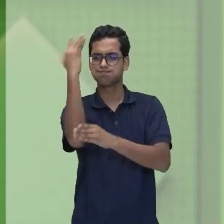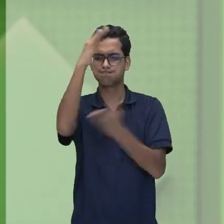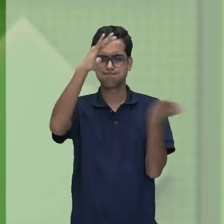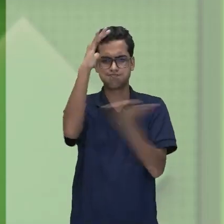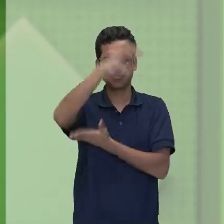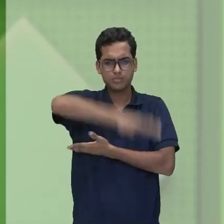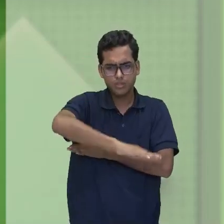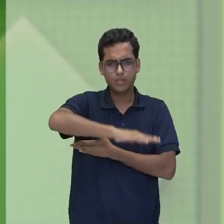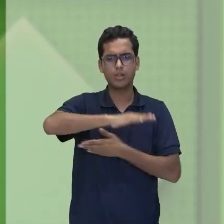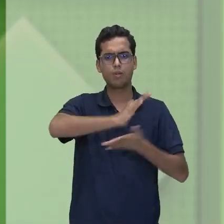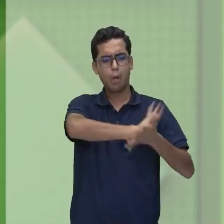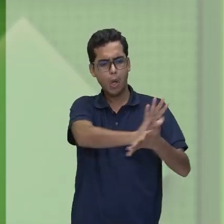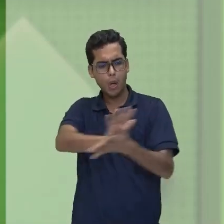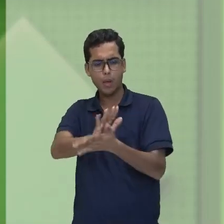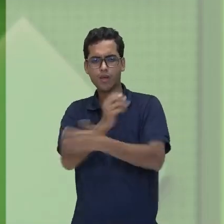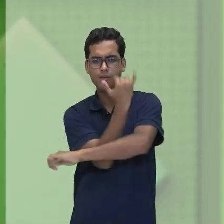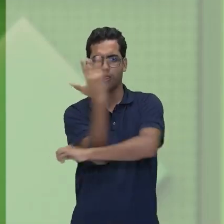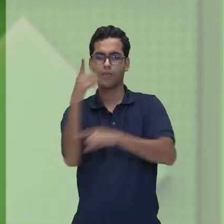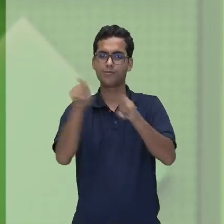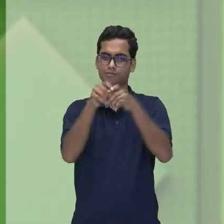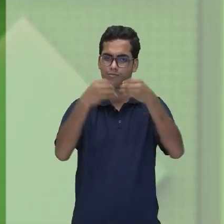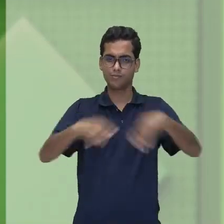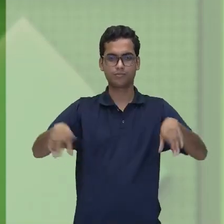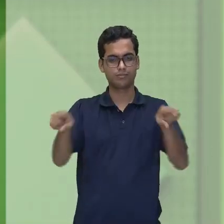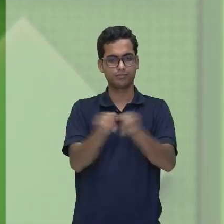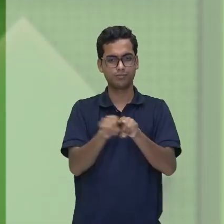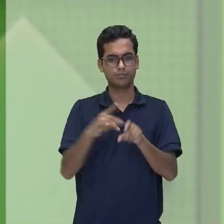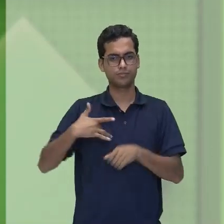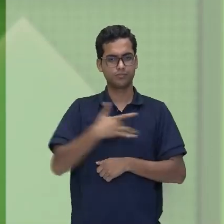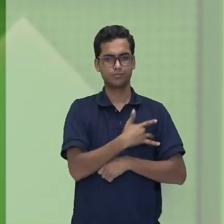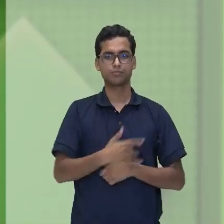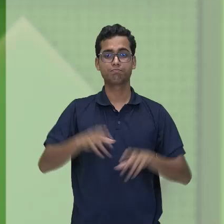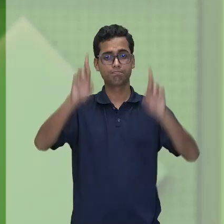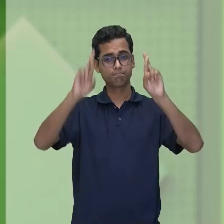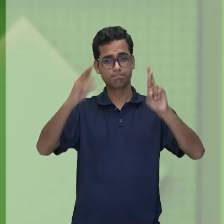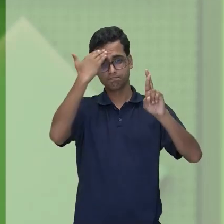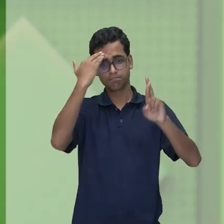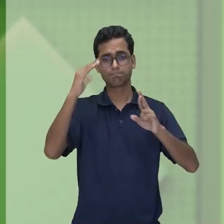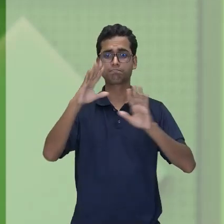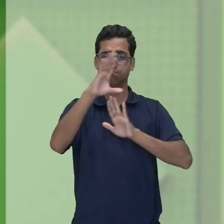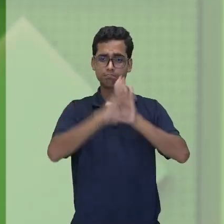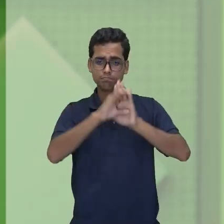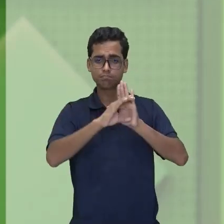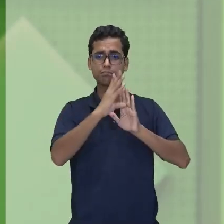nós devastamos a floresta. Bom, eu espero que você tenha compreendido